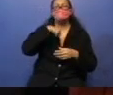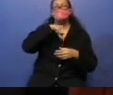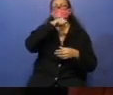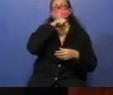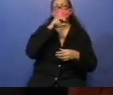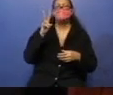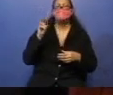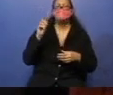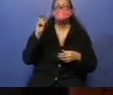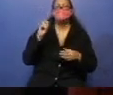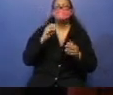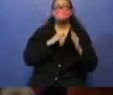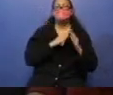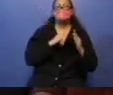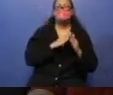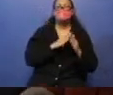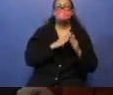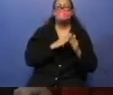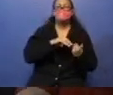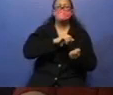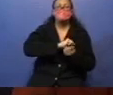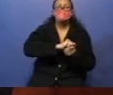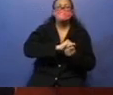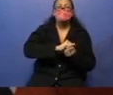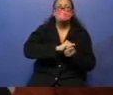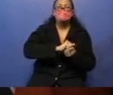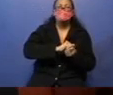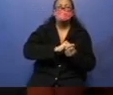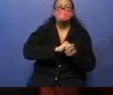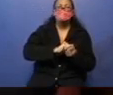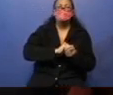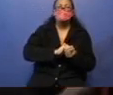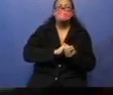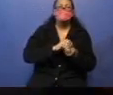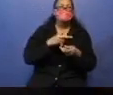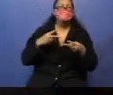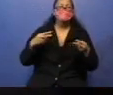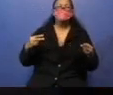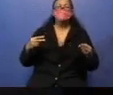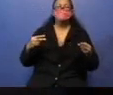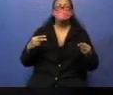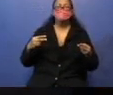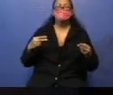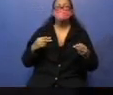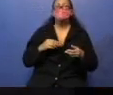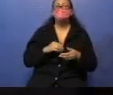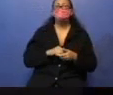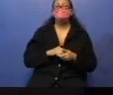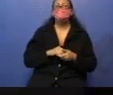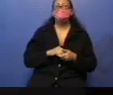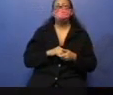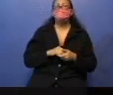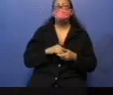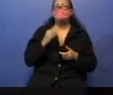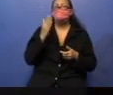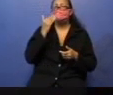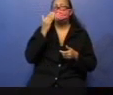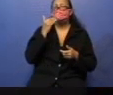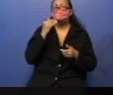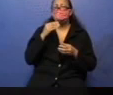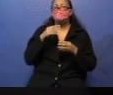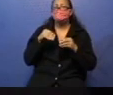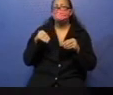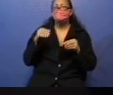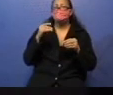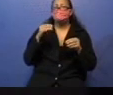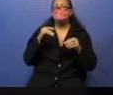vovó em casa, lava a louça, não deixa nada, não deixa mantimento guardado. Resto de alimento. Teve uma